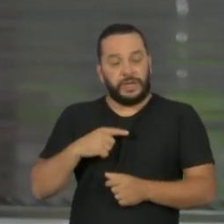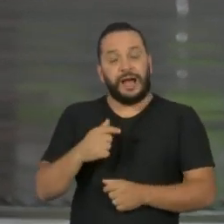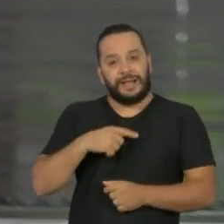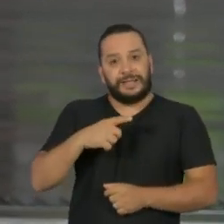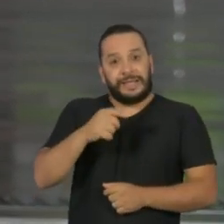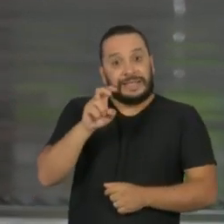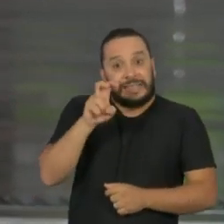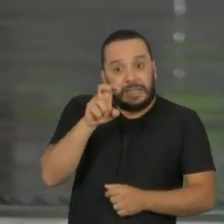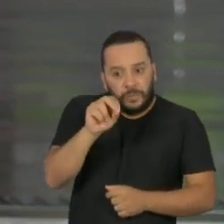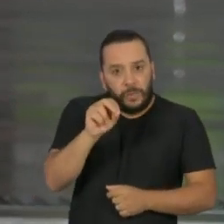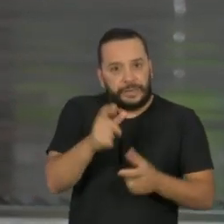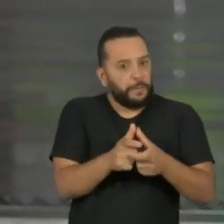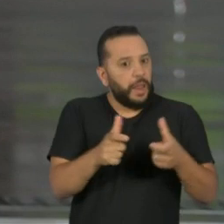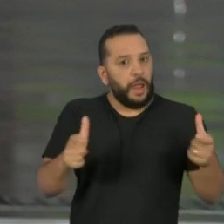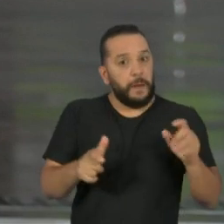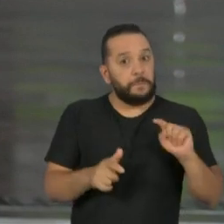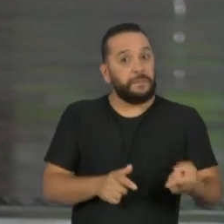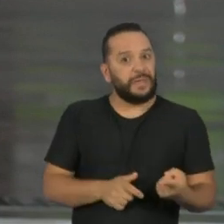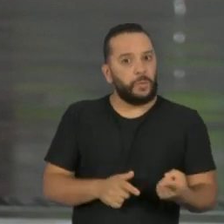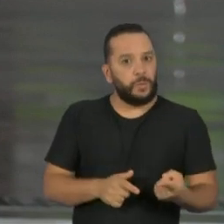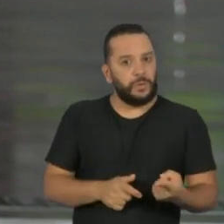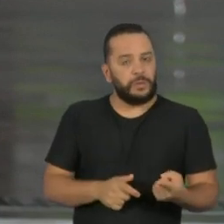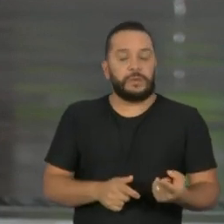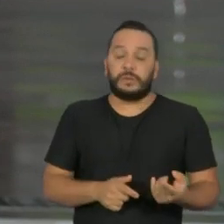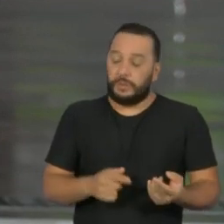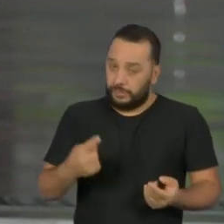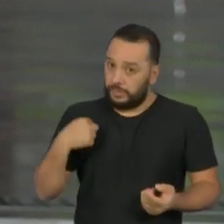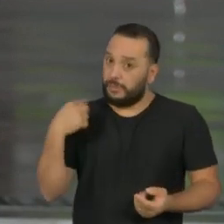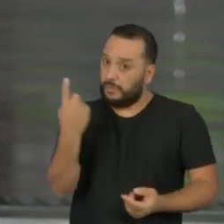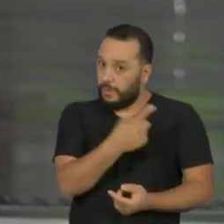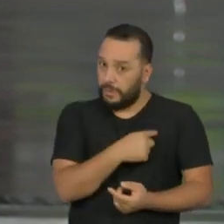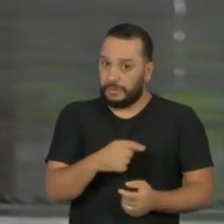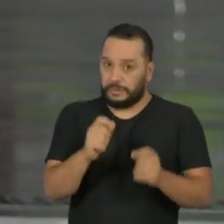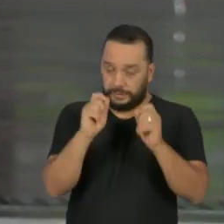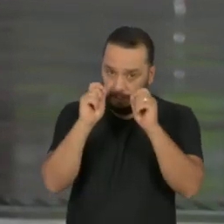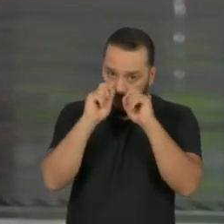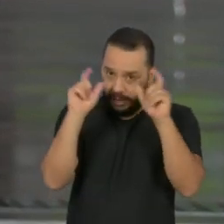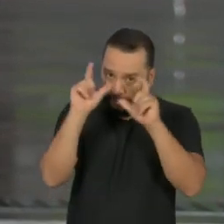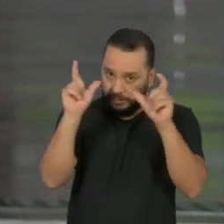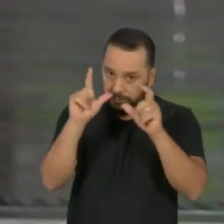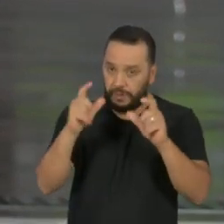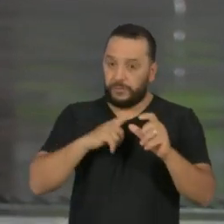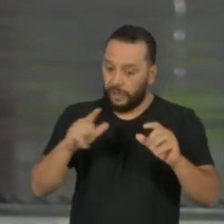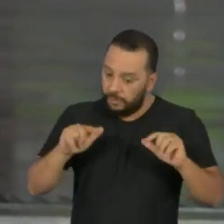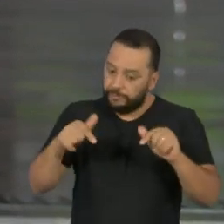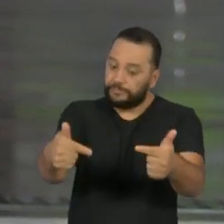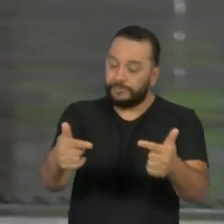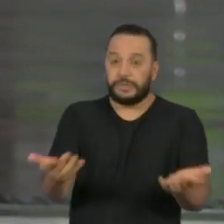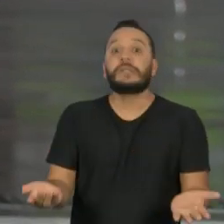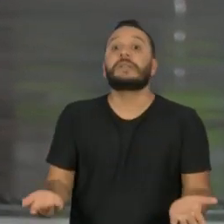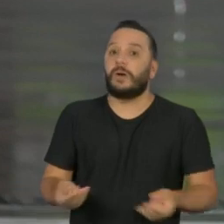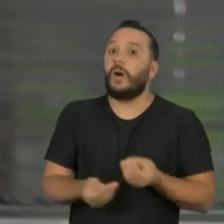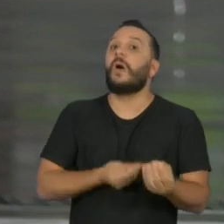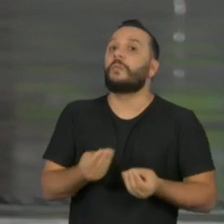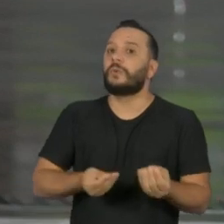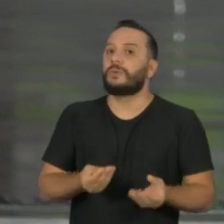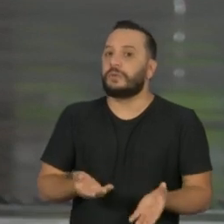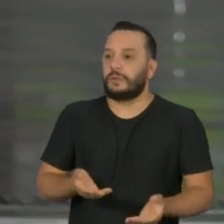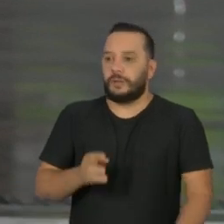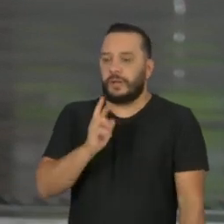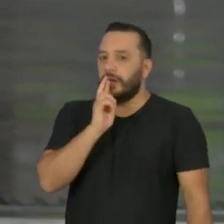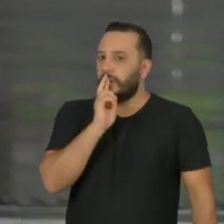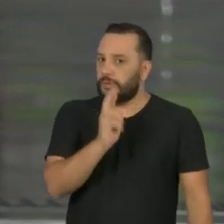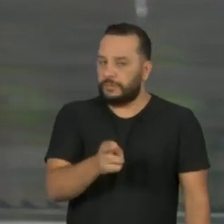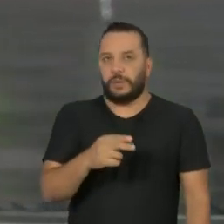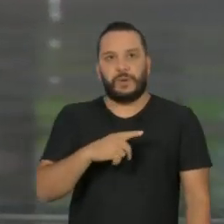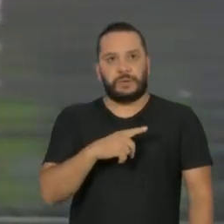plano de enfrentamento está prevendo um salto como este? Vou pedir a resposta, Leila, ao Dr. Davi Wipp, coordenador